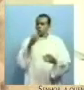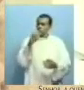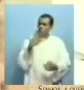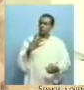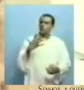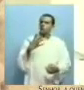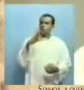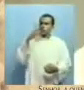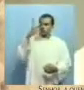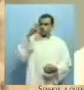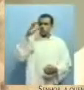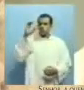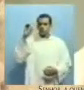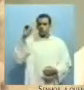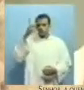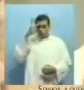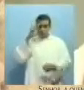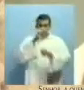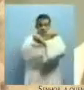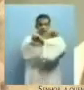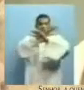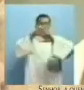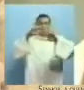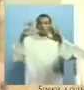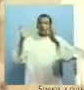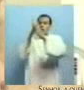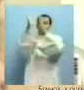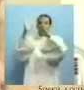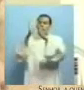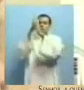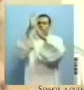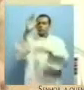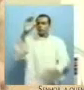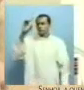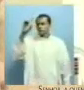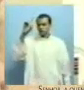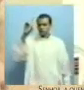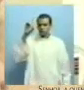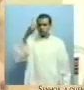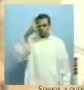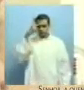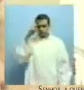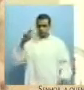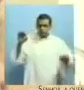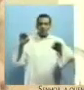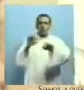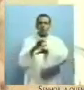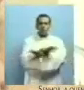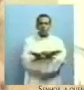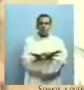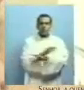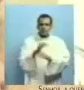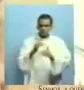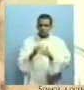agrado, para a glória e louvor da tua divindade e para a plena edificação da